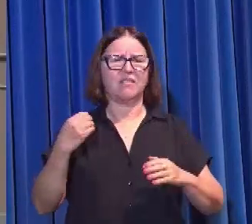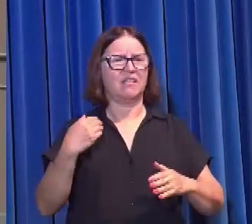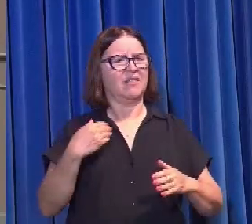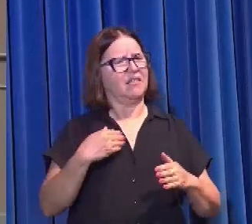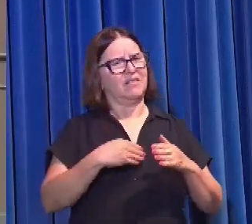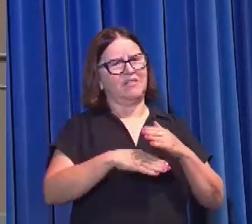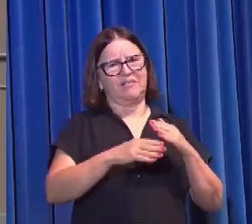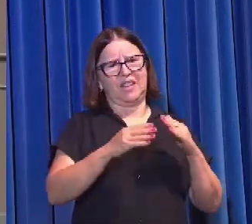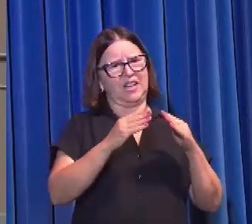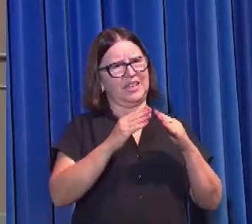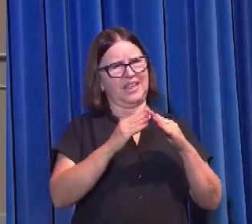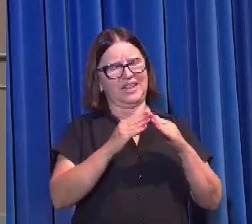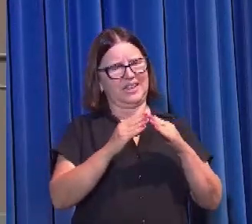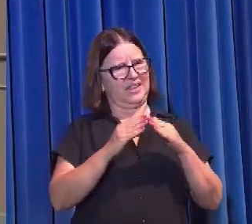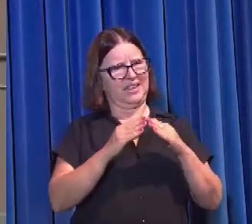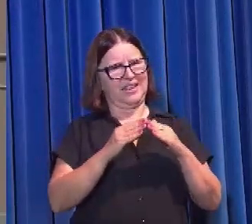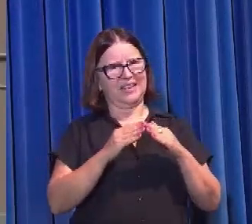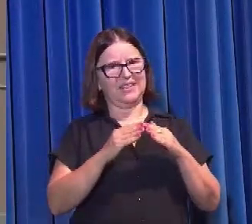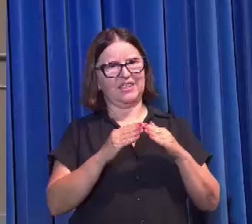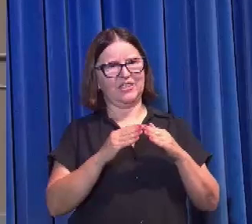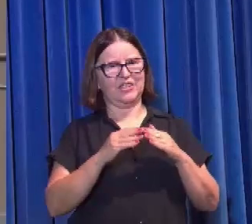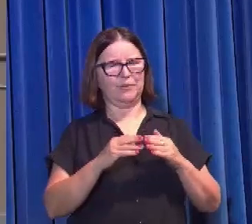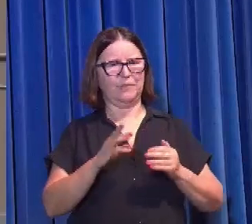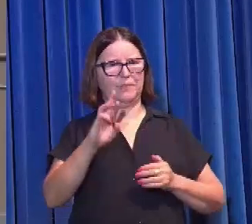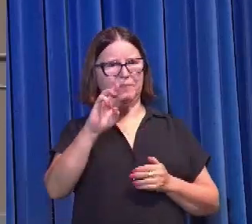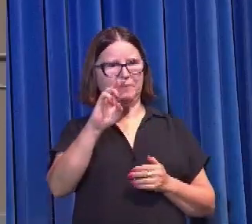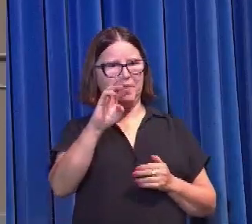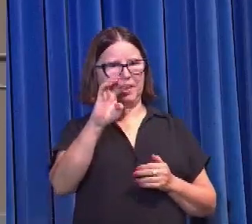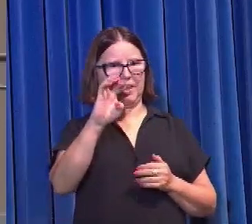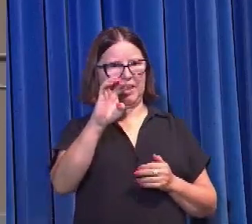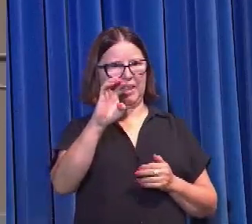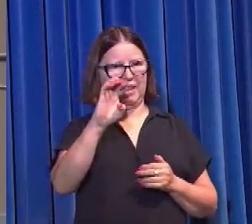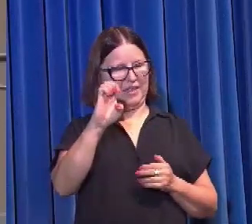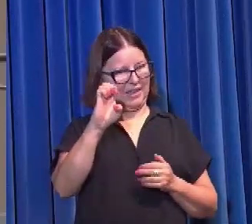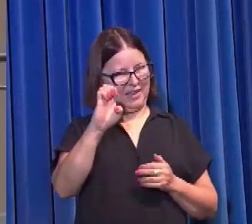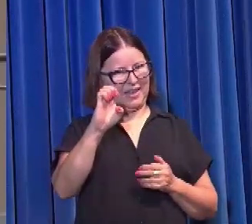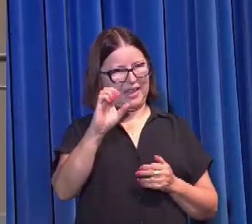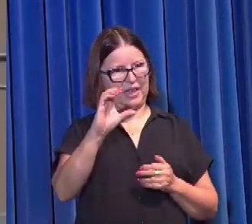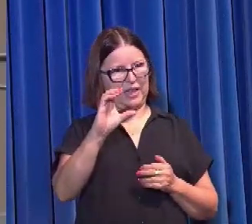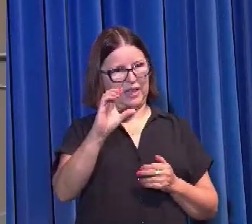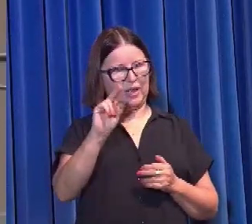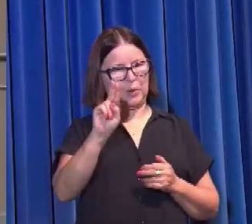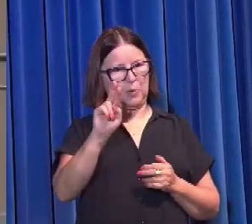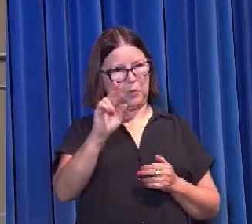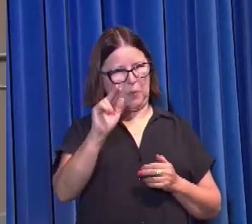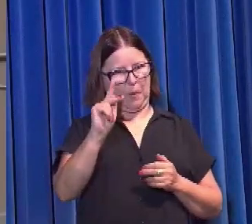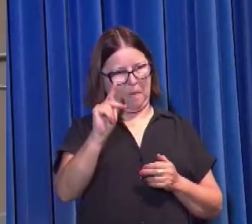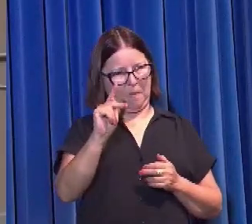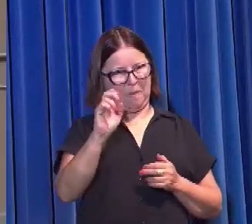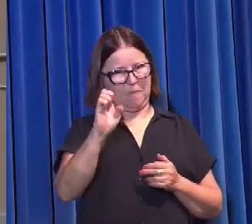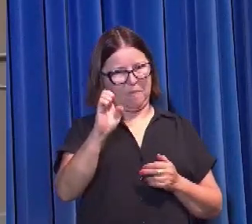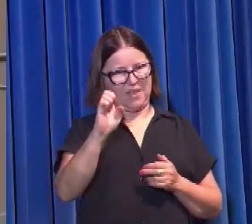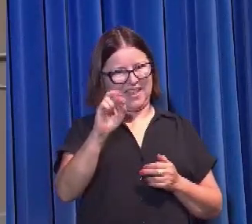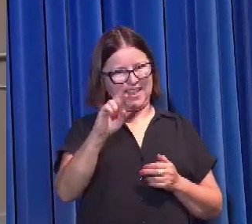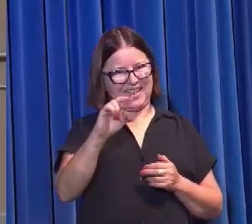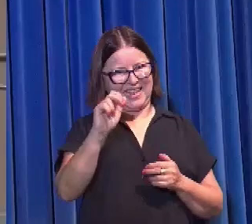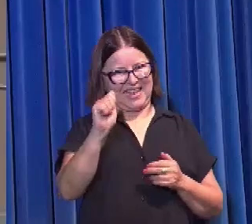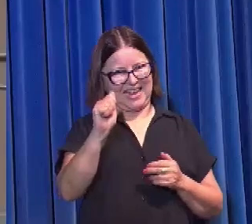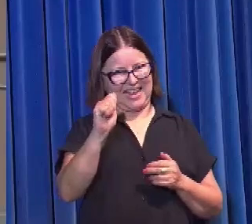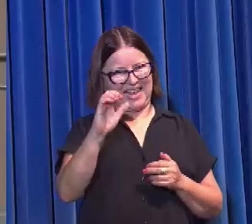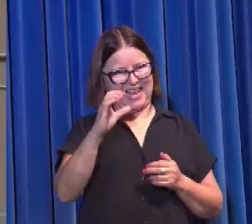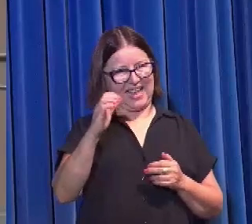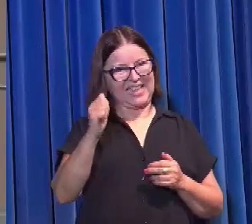chamados a evangelizar, sim. Todos nós podemos testemunhar da nossa fé, contar para o outro o que aconteceu conosco, falar de Jesus. Mas o dom